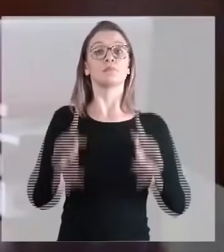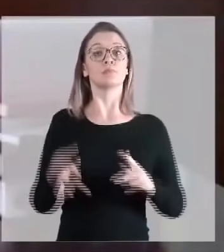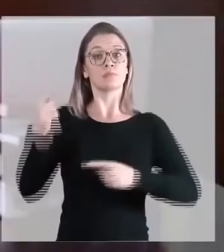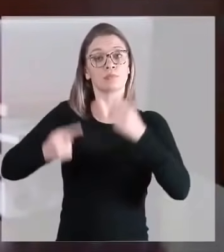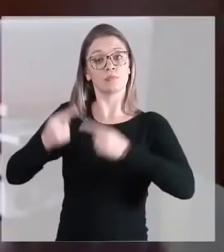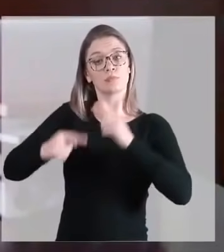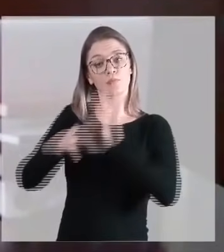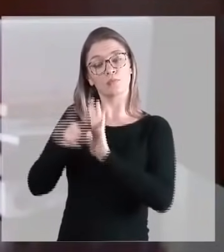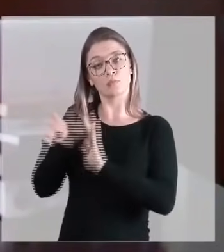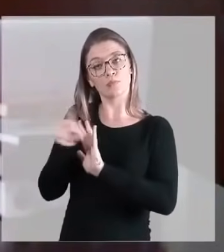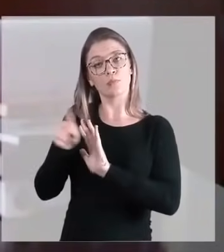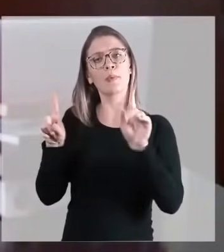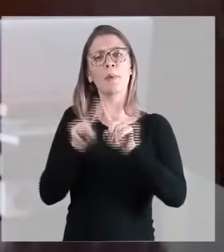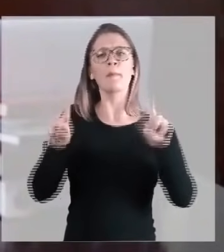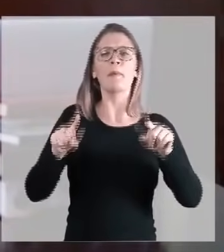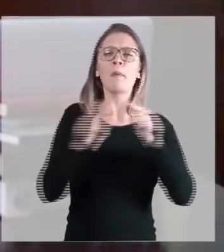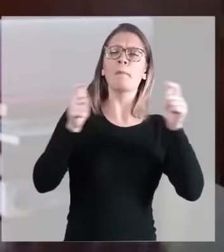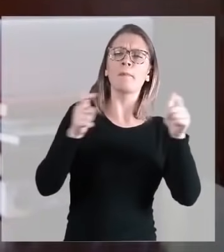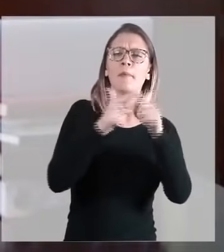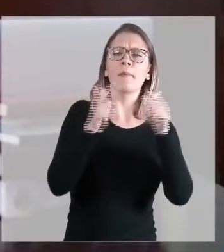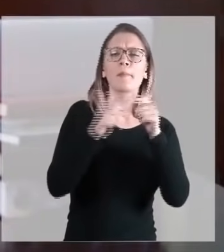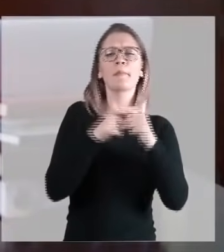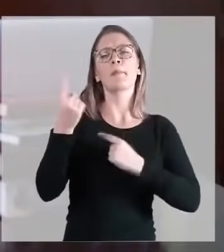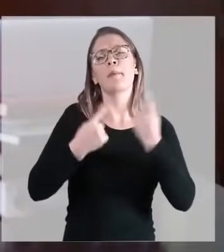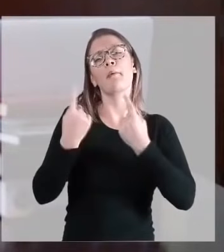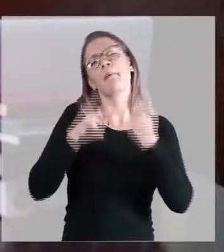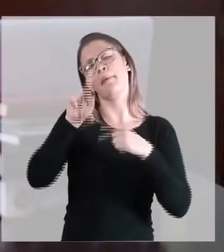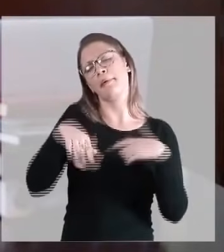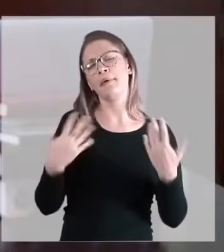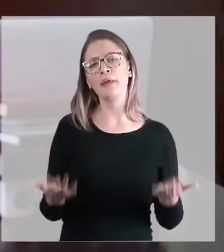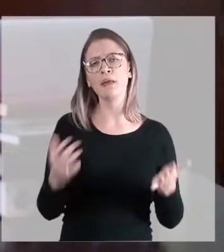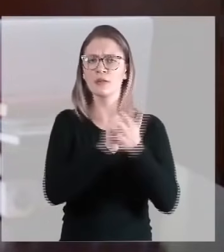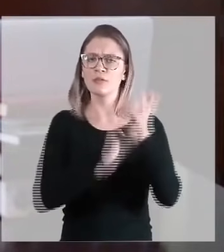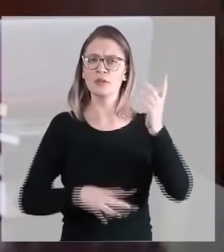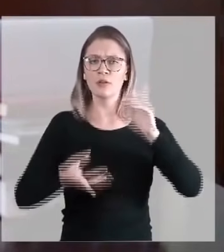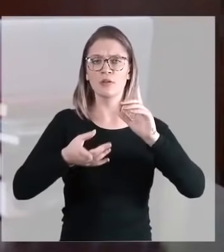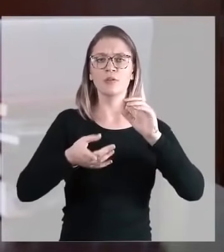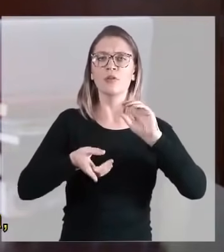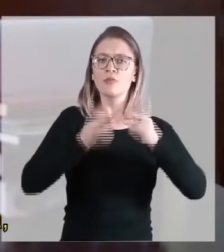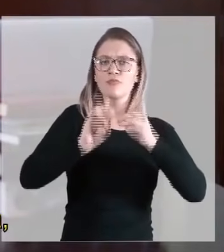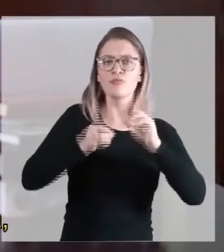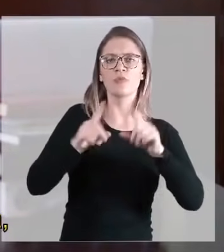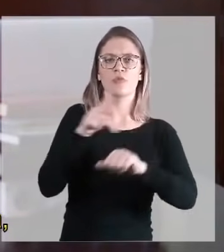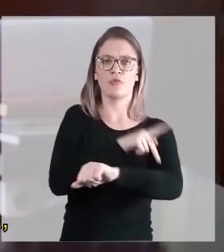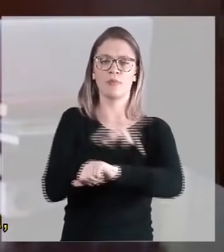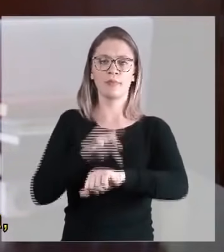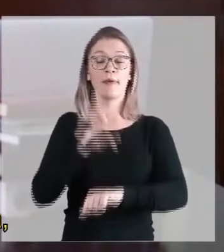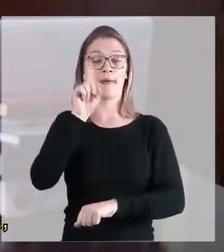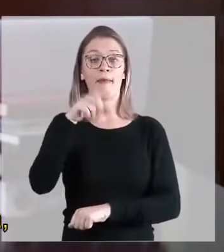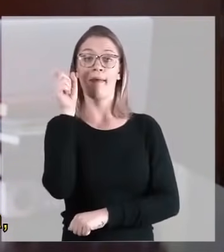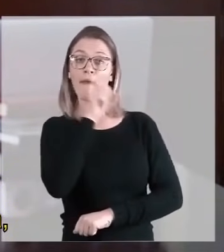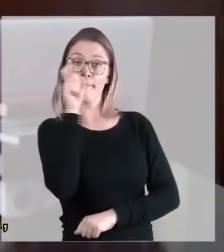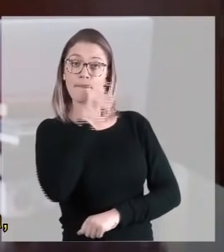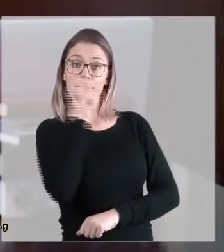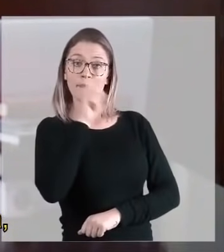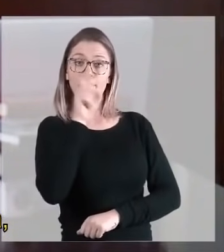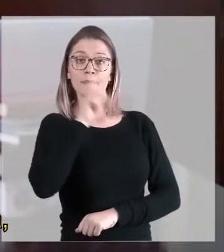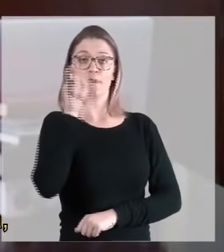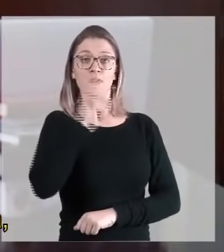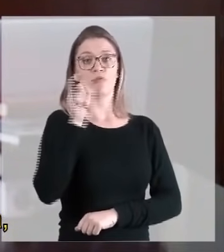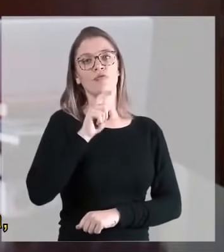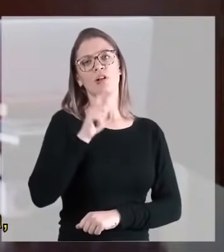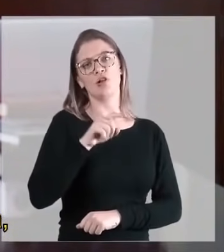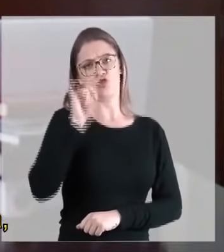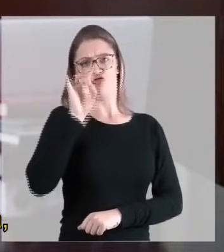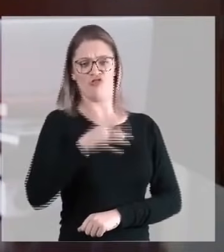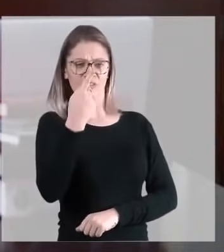Mas qual é o maior problema dessa atividade pedagógica? É a mentira que se conta para os alunos,